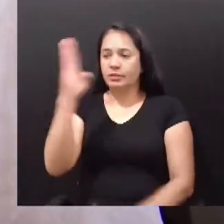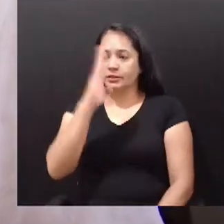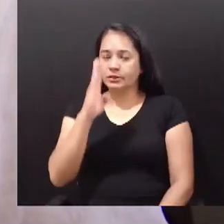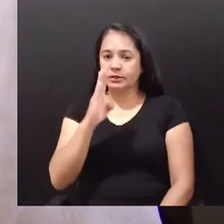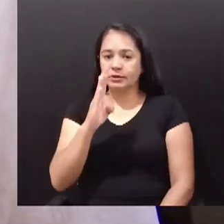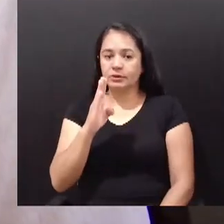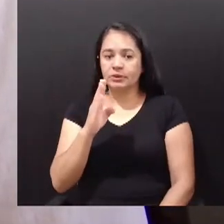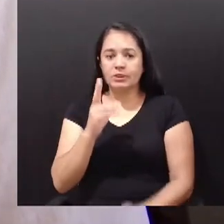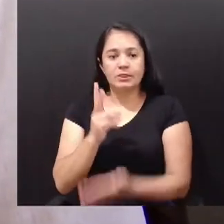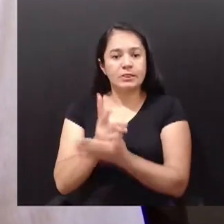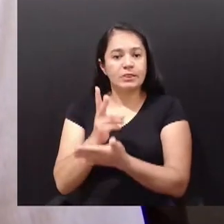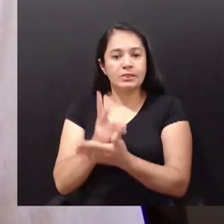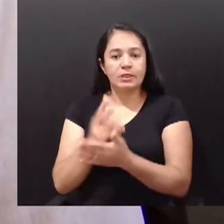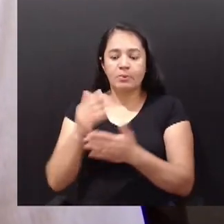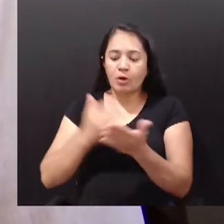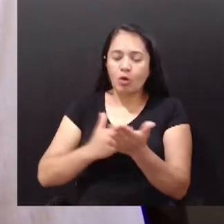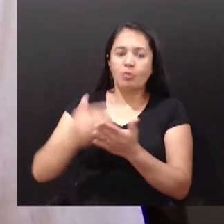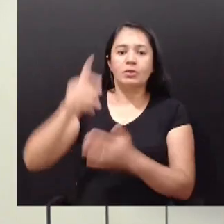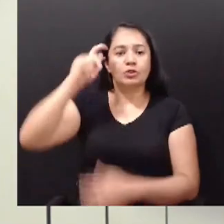negro e desde o negro.